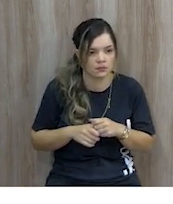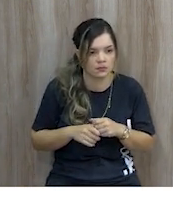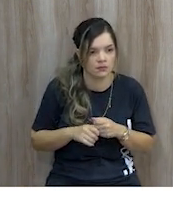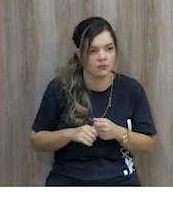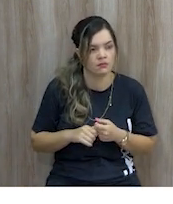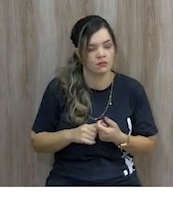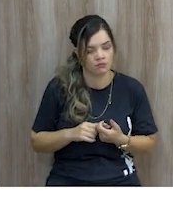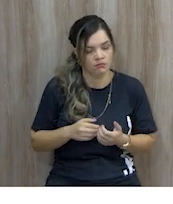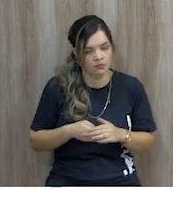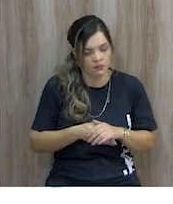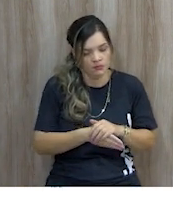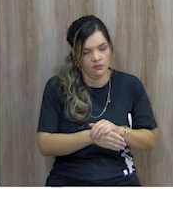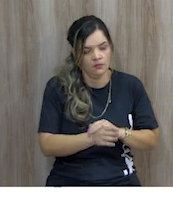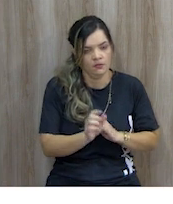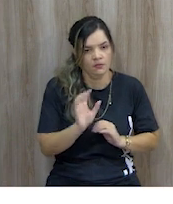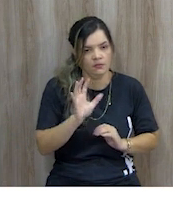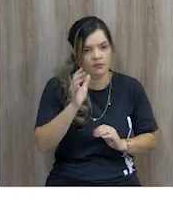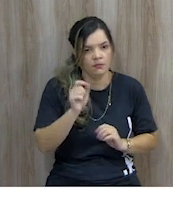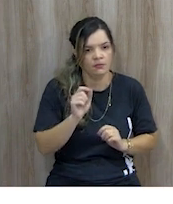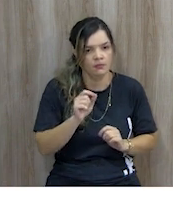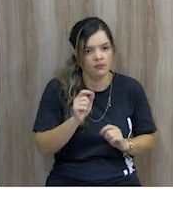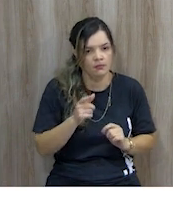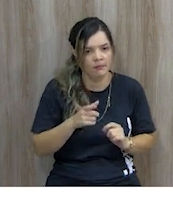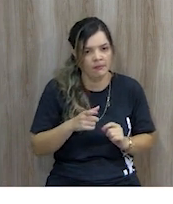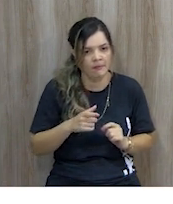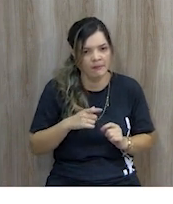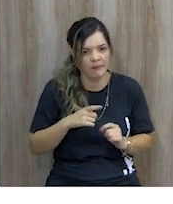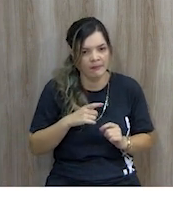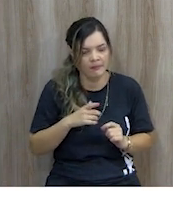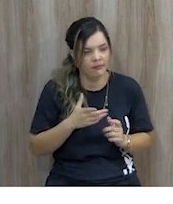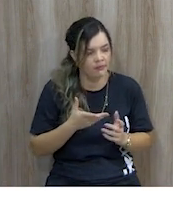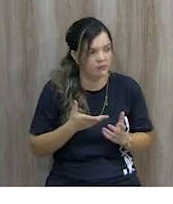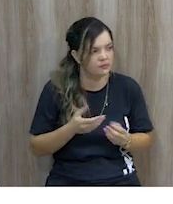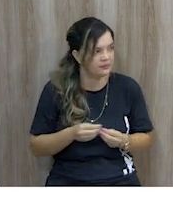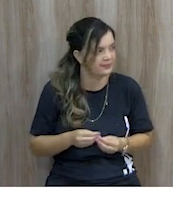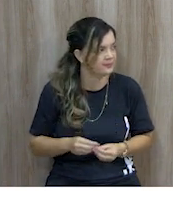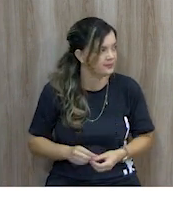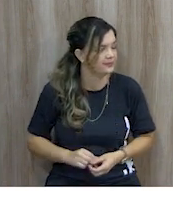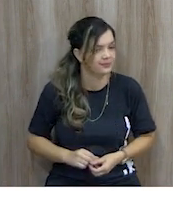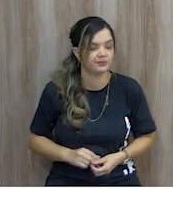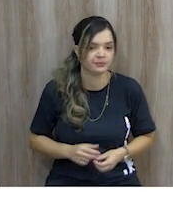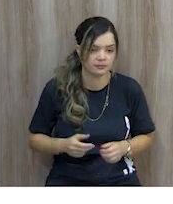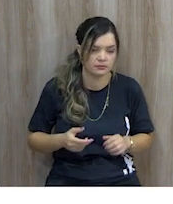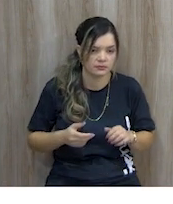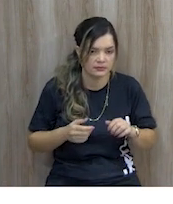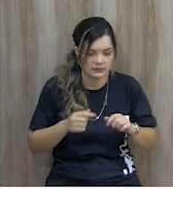A gente costuma lá no Senac fazer um X quadrado para fazer a sutura.